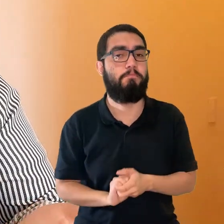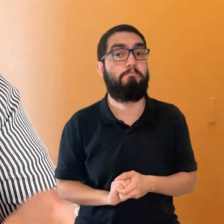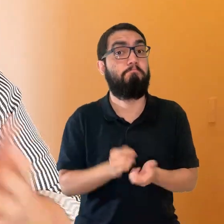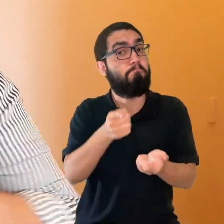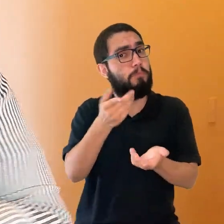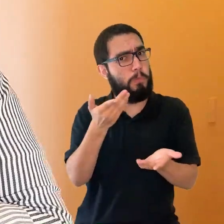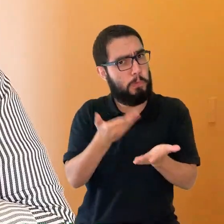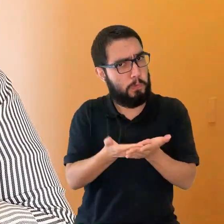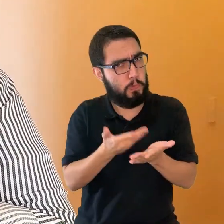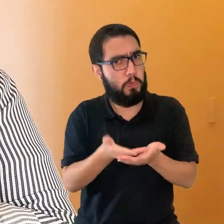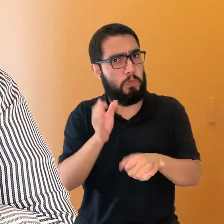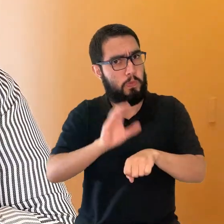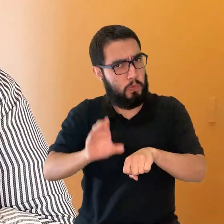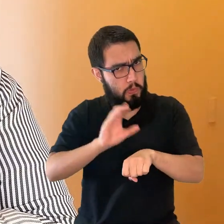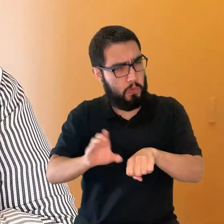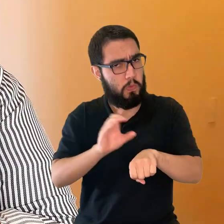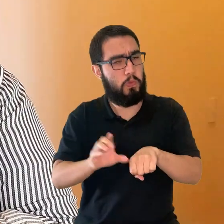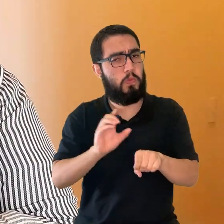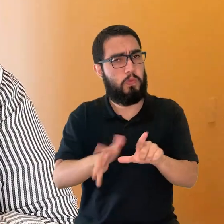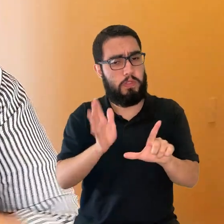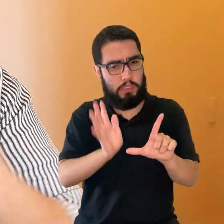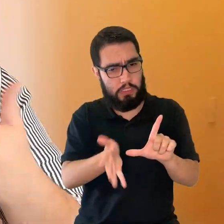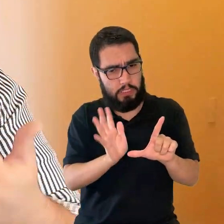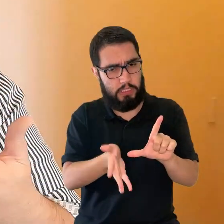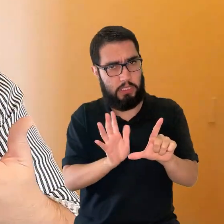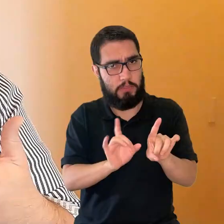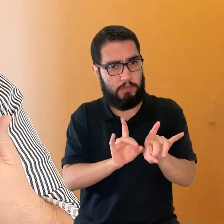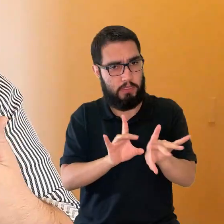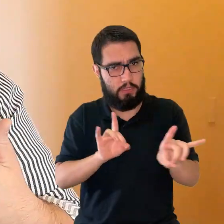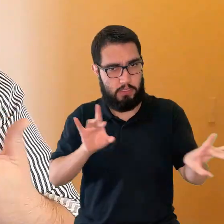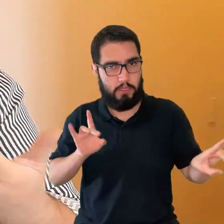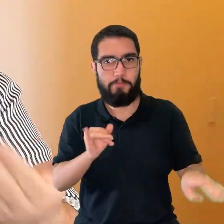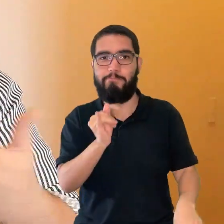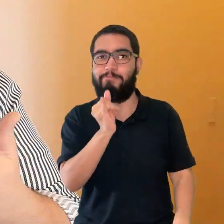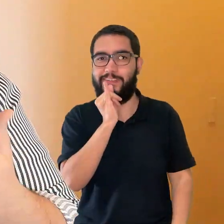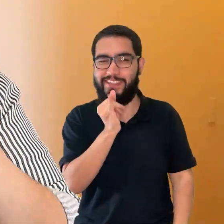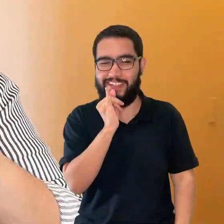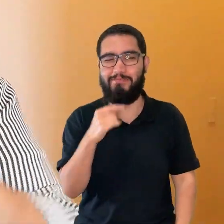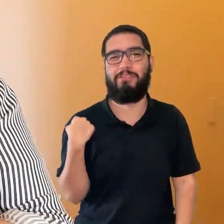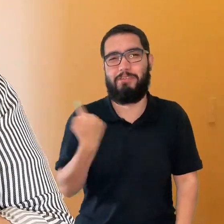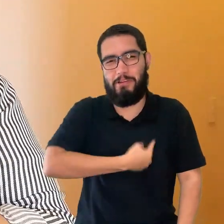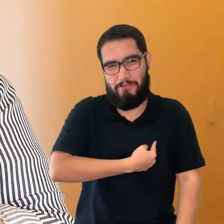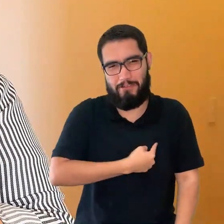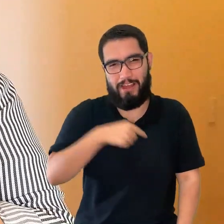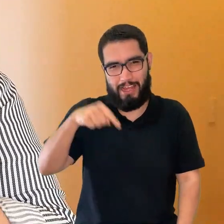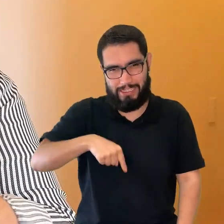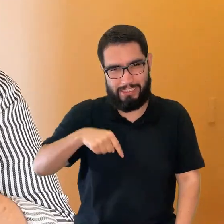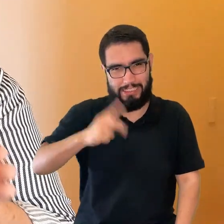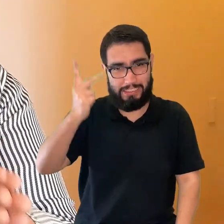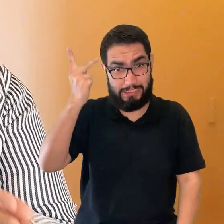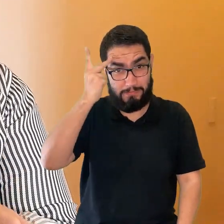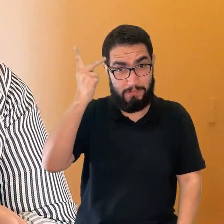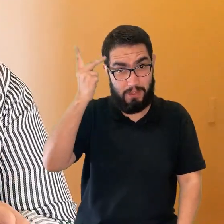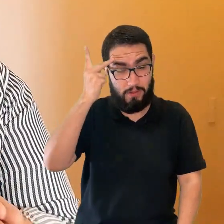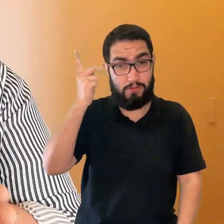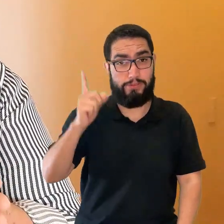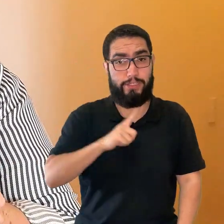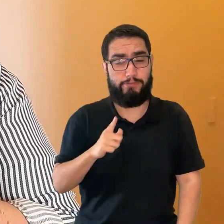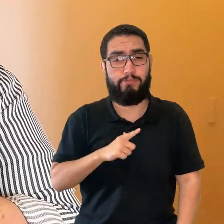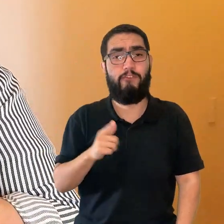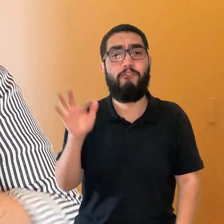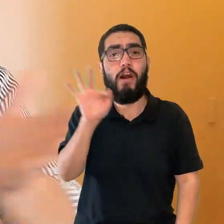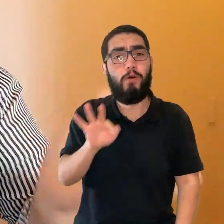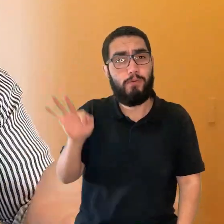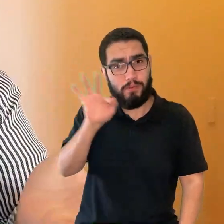mesmo? Então faça o curso de letras Libras à distância, ok, até porque, vou dar um exemplo aqui da nossa realidade. Aqui em São Paulo